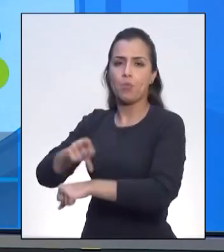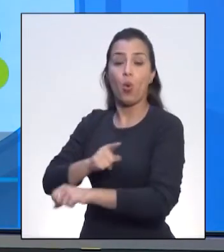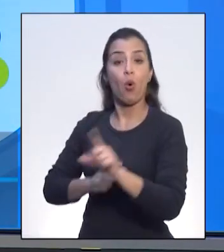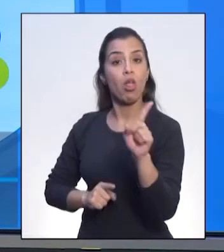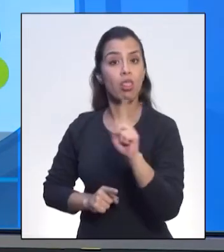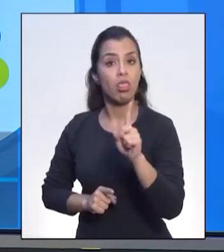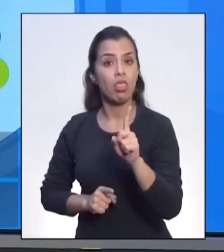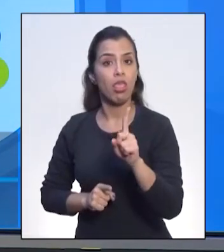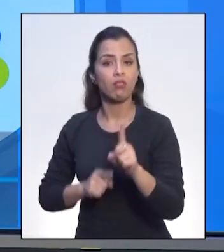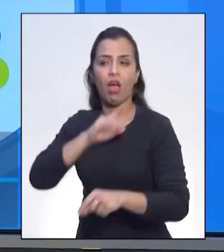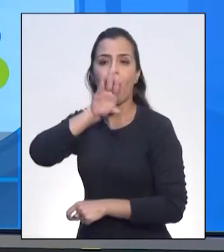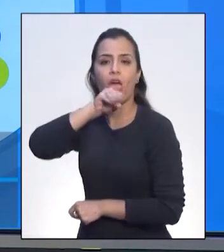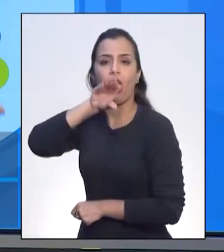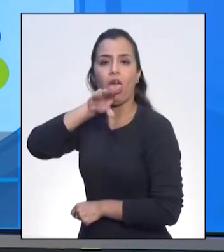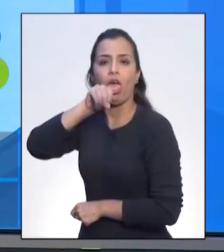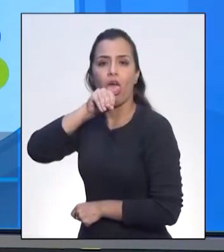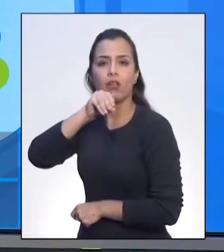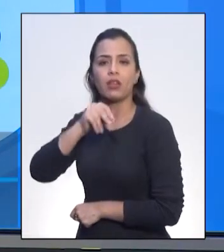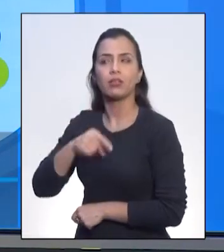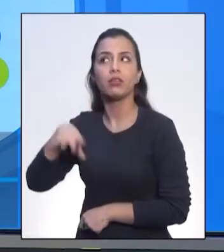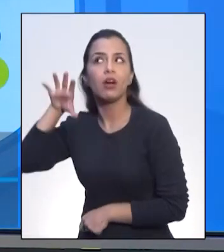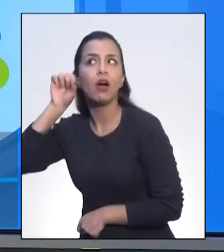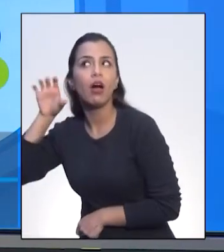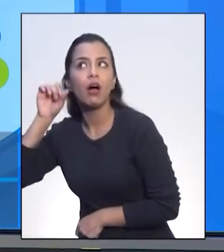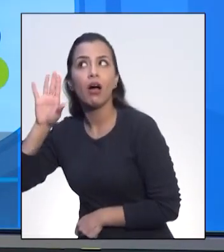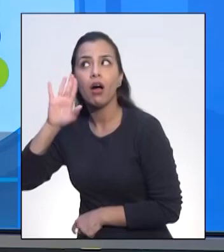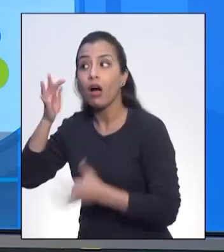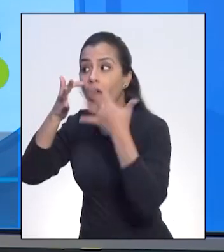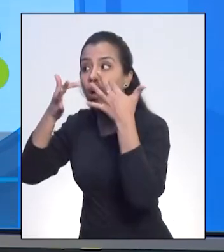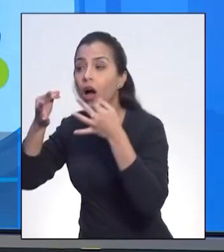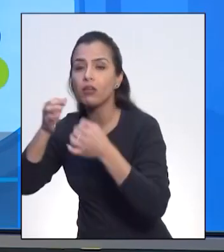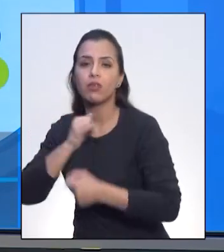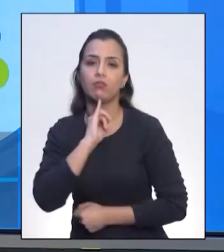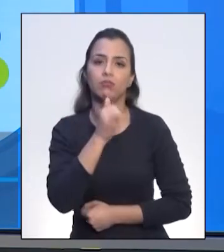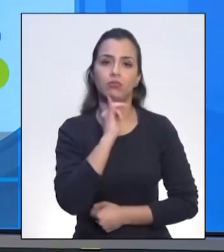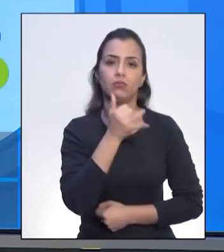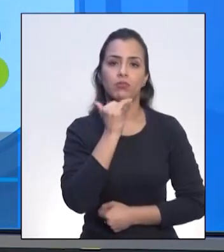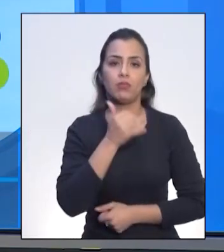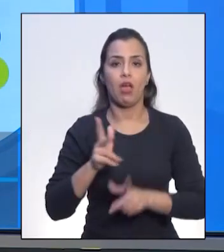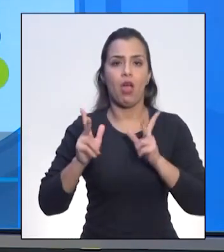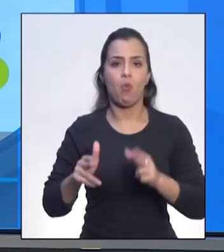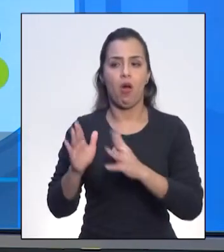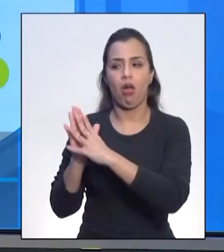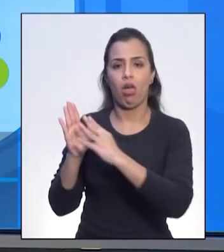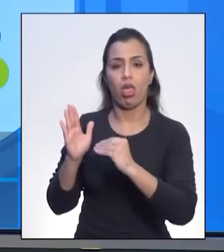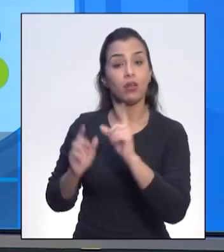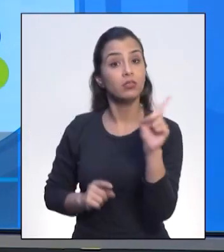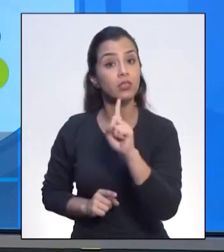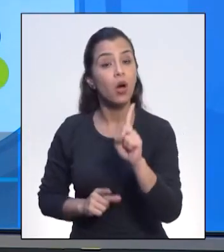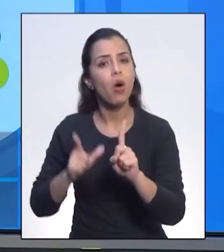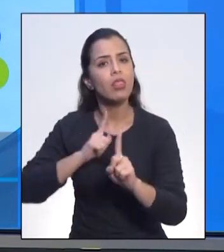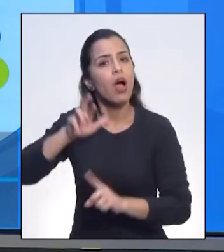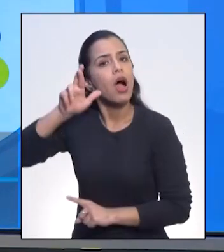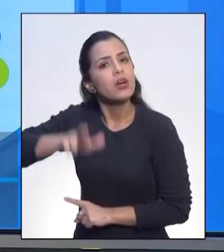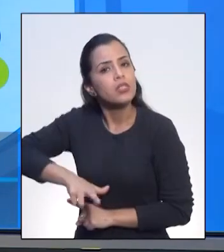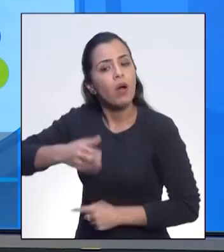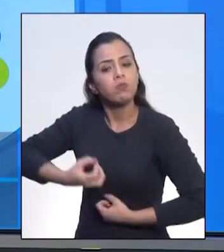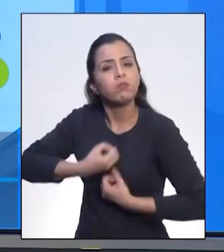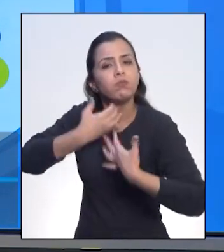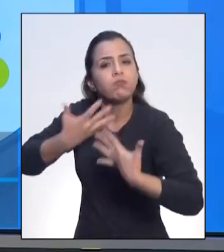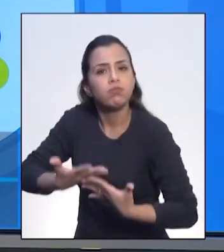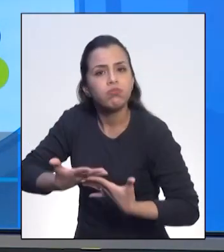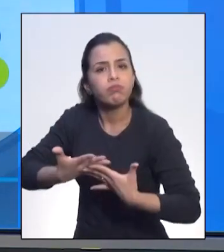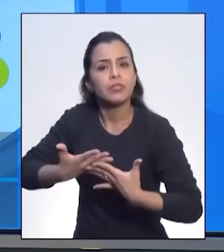o famoso papagaio de pirata, eu repito o que outros estão falando. Não. Eu procuro entender a razão, as motivações,